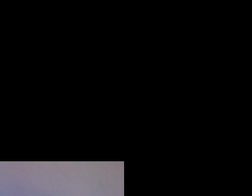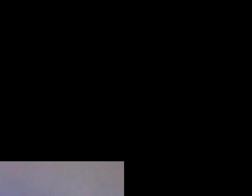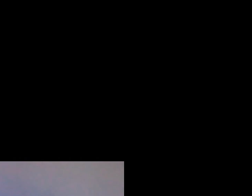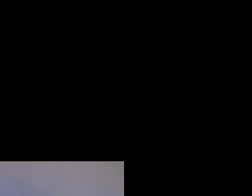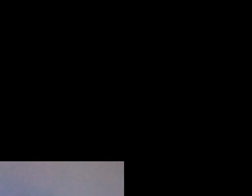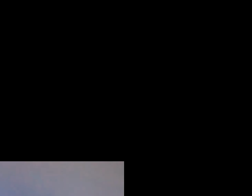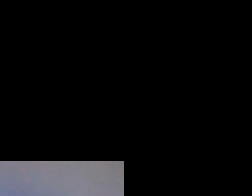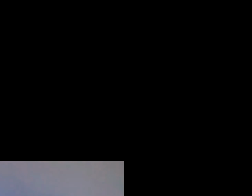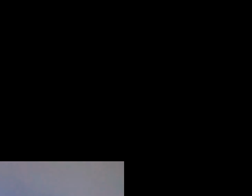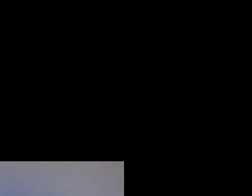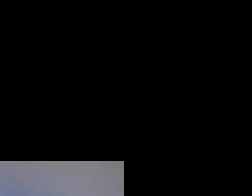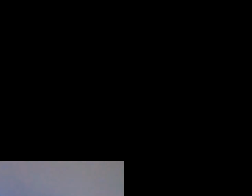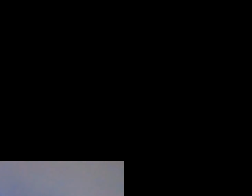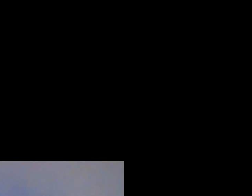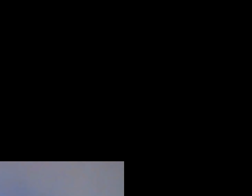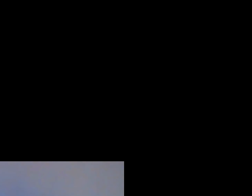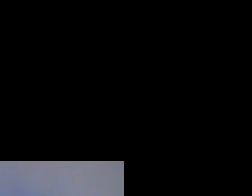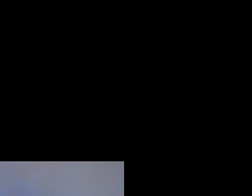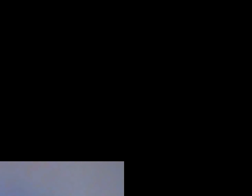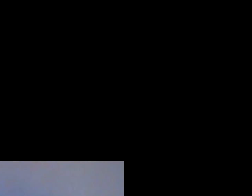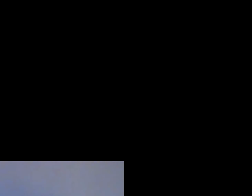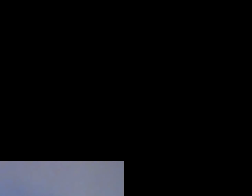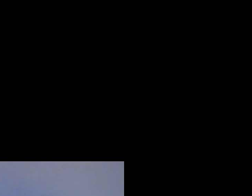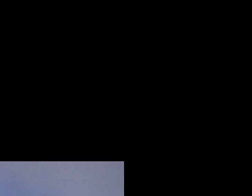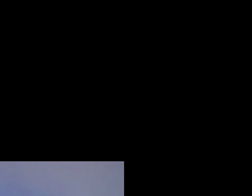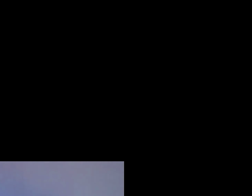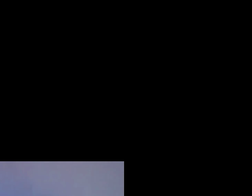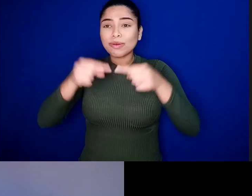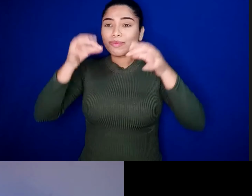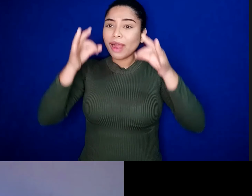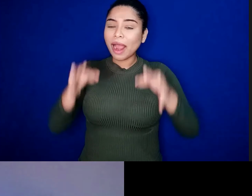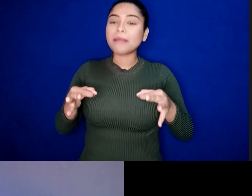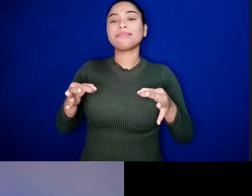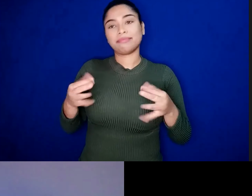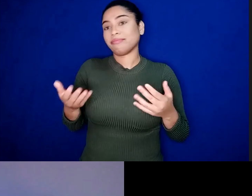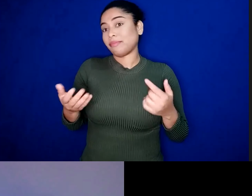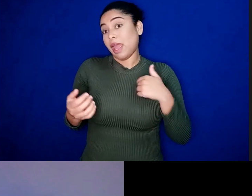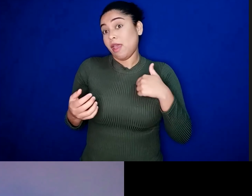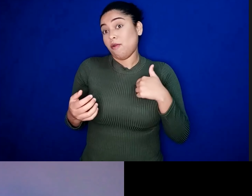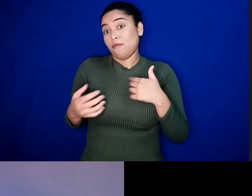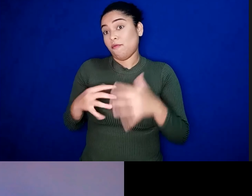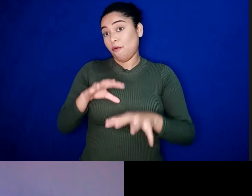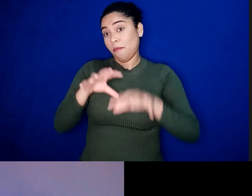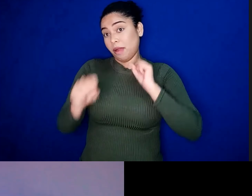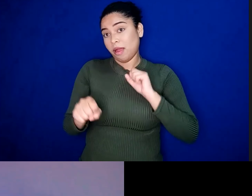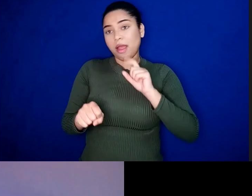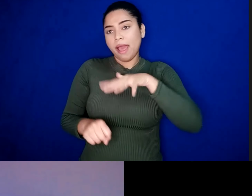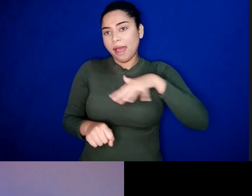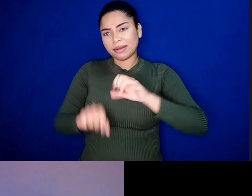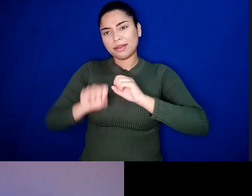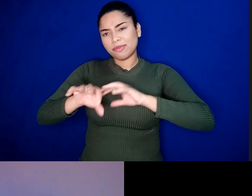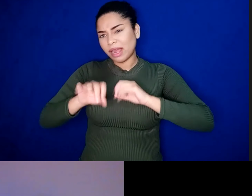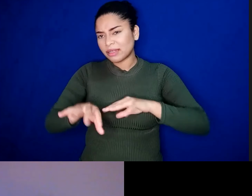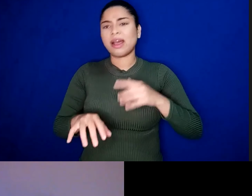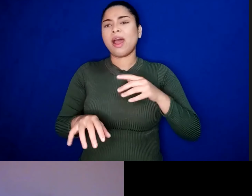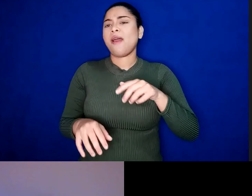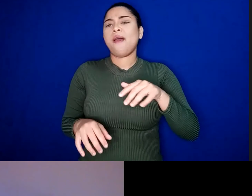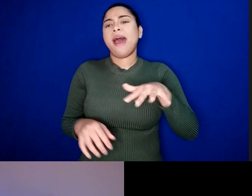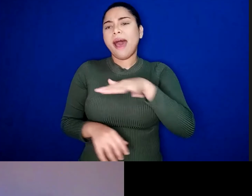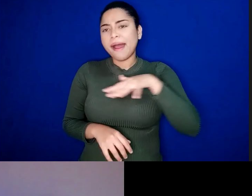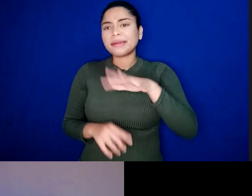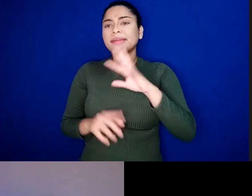e tem tudo a ver para a gente que trabalha né eu é a formação é educação é em artes é nessa